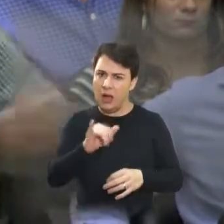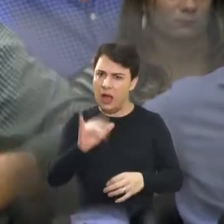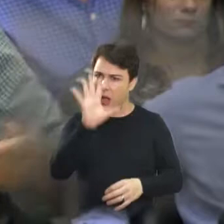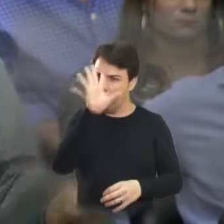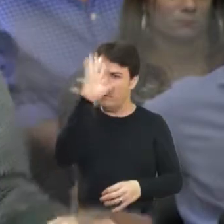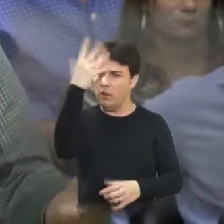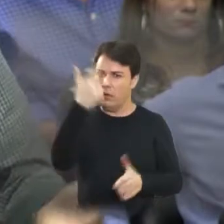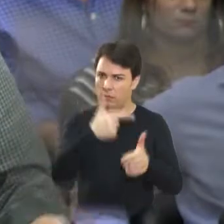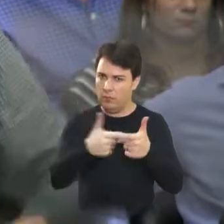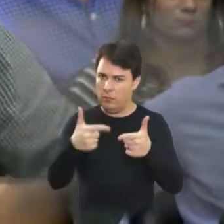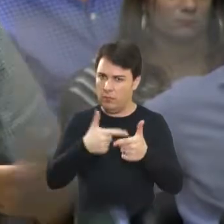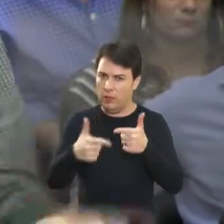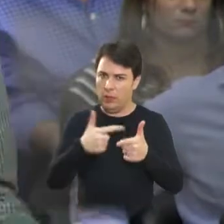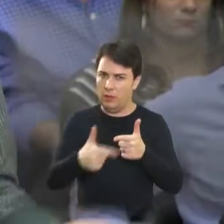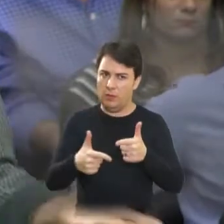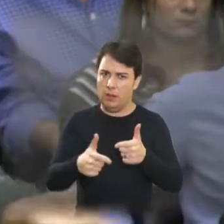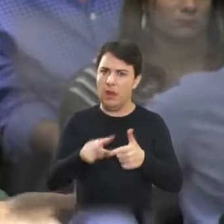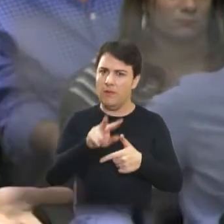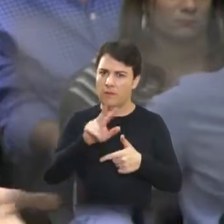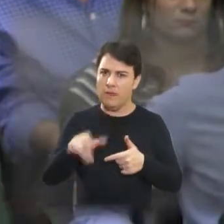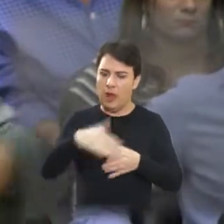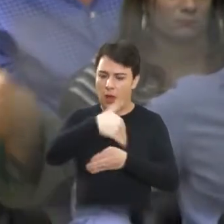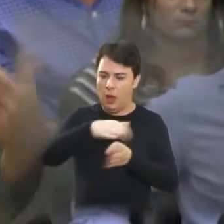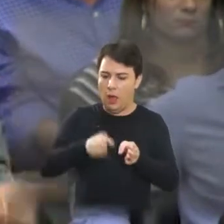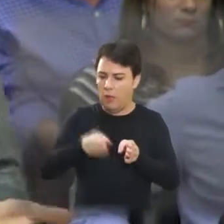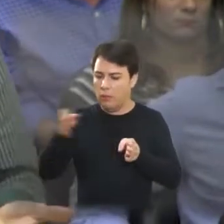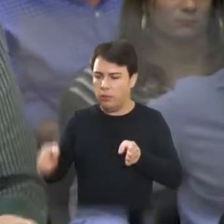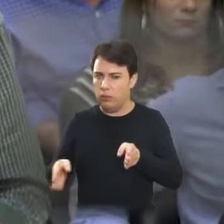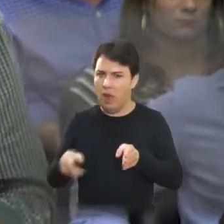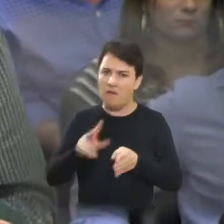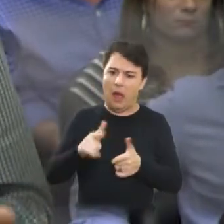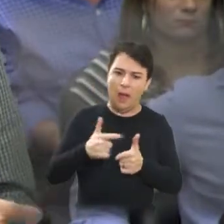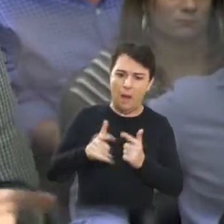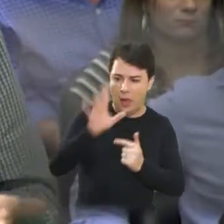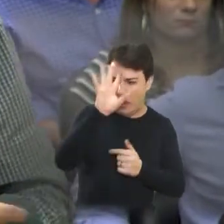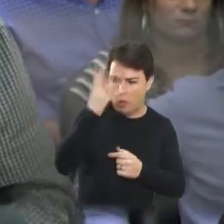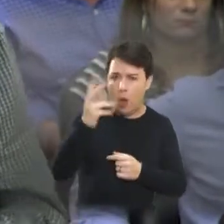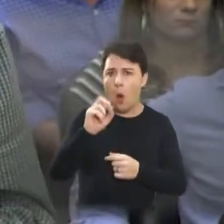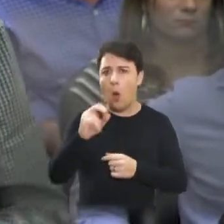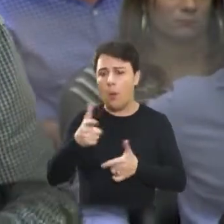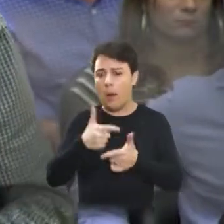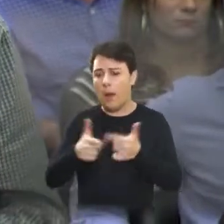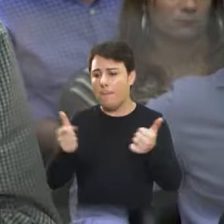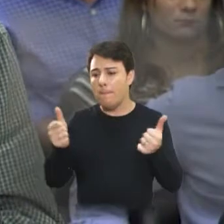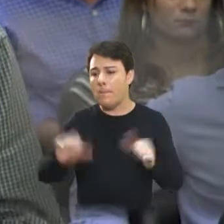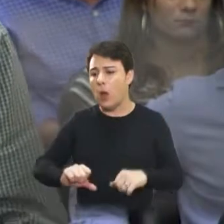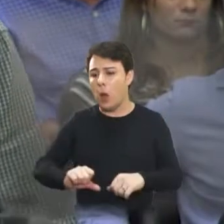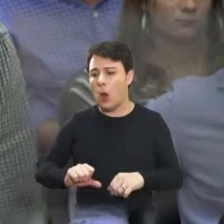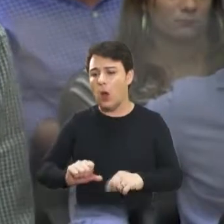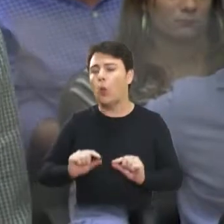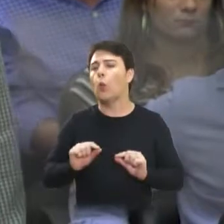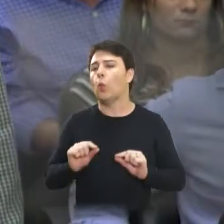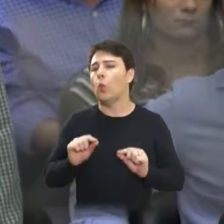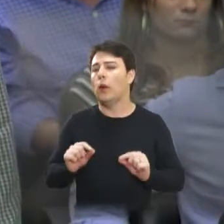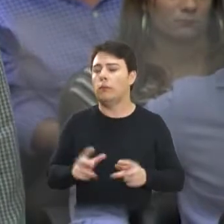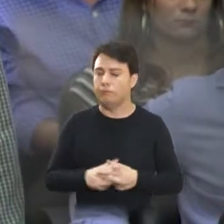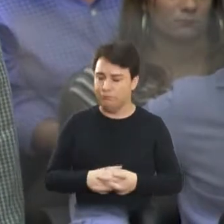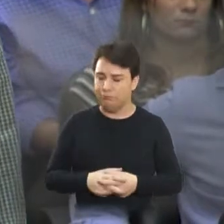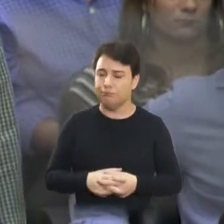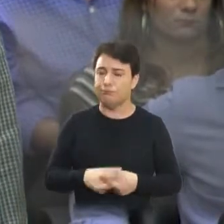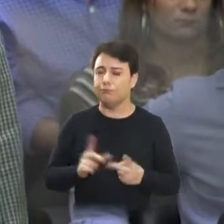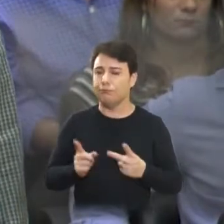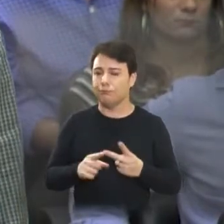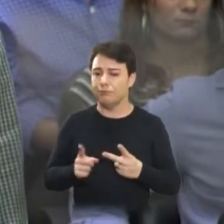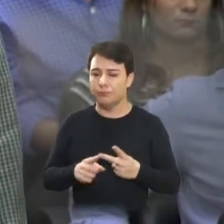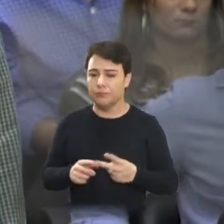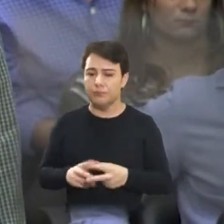como contrapartida à duplicação? Vai resolver o problema ou vai agravar o problema? Né? Essa é a primeira questão. A segunda questão